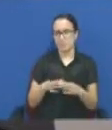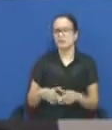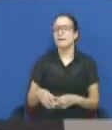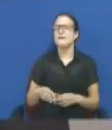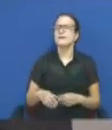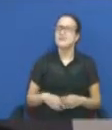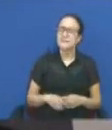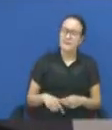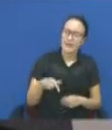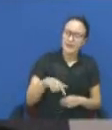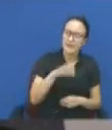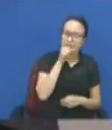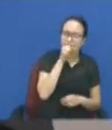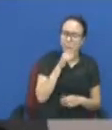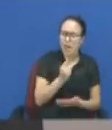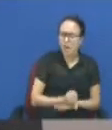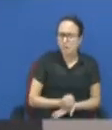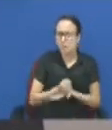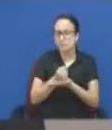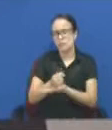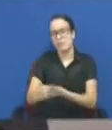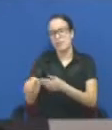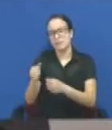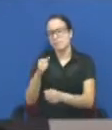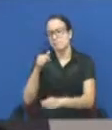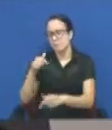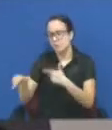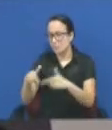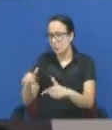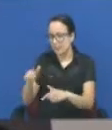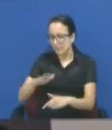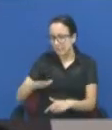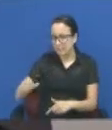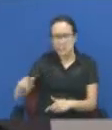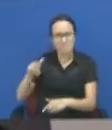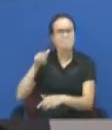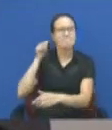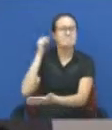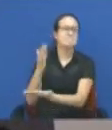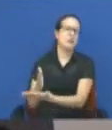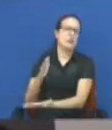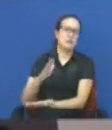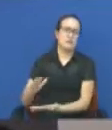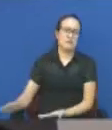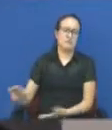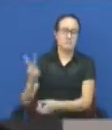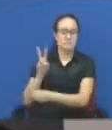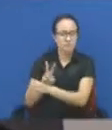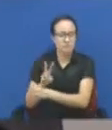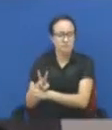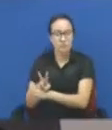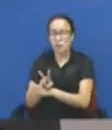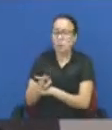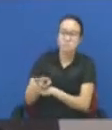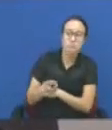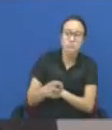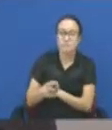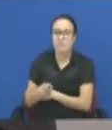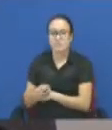gente pudesse combater o trabalho infantil. Uma delas é aquela ficha chamada RAAT,